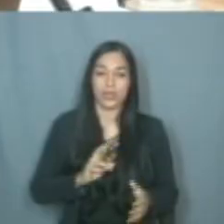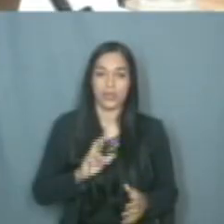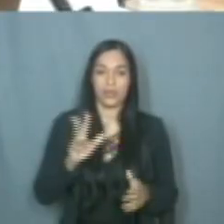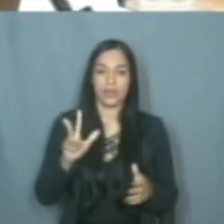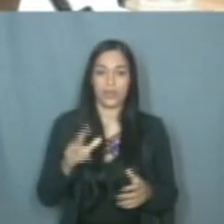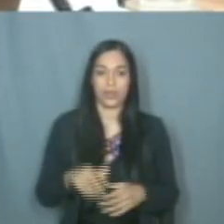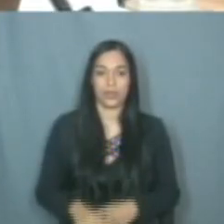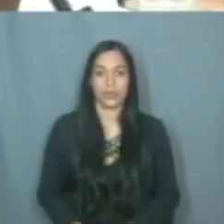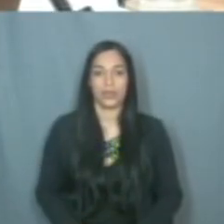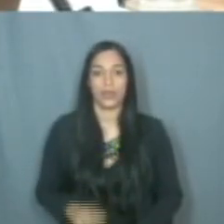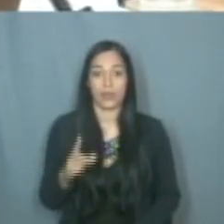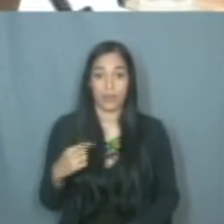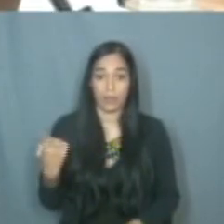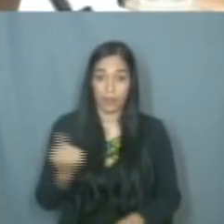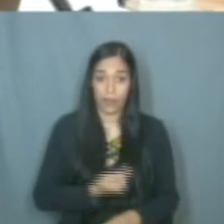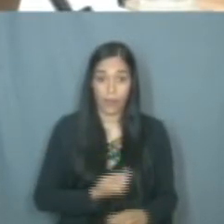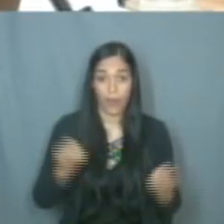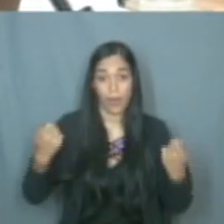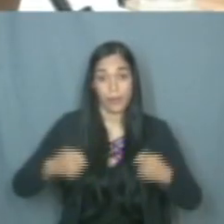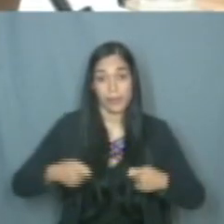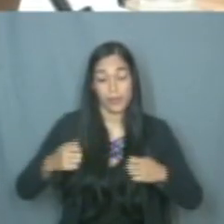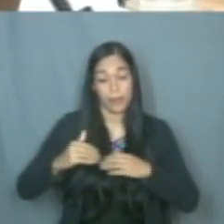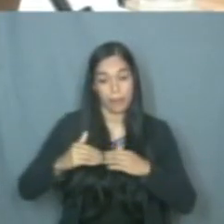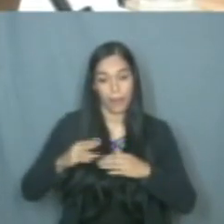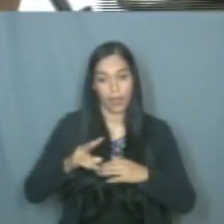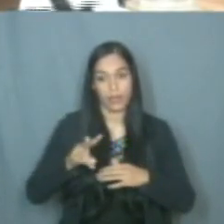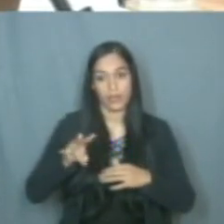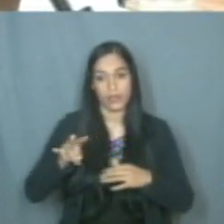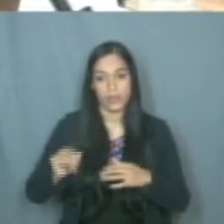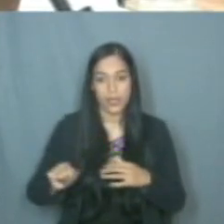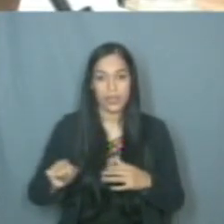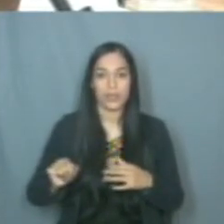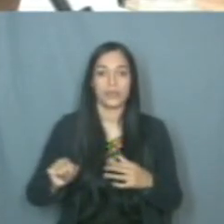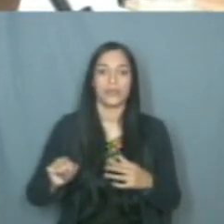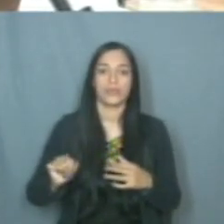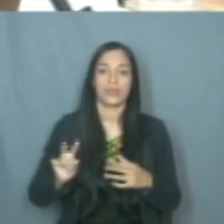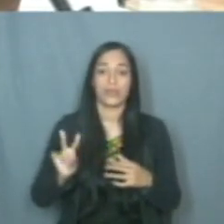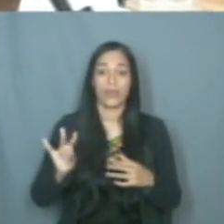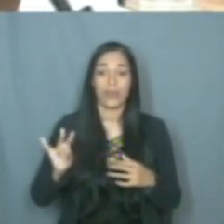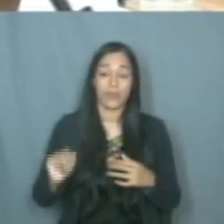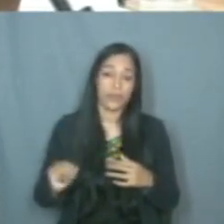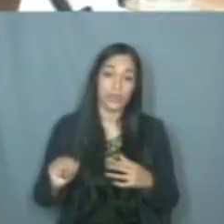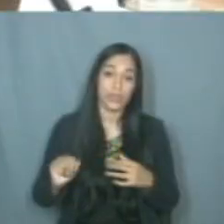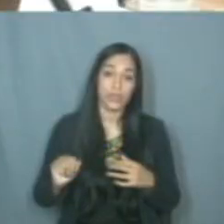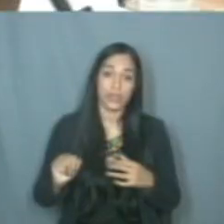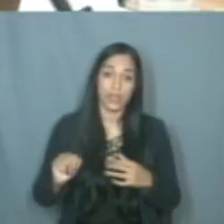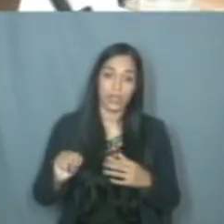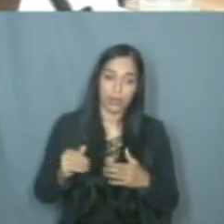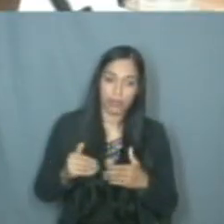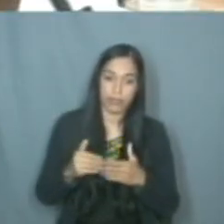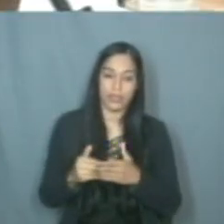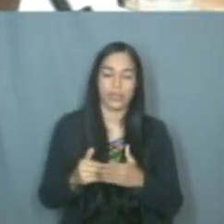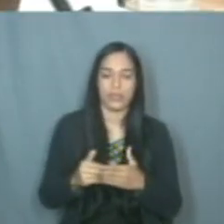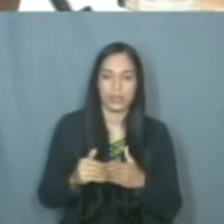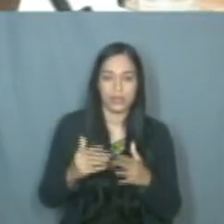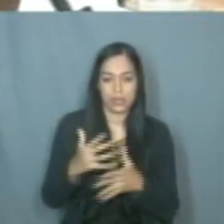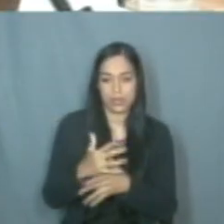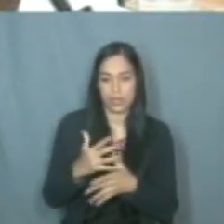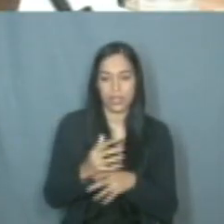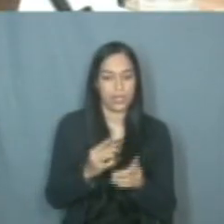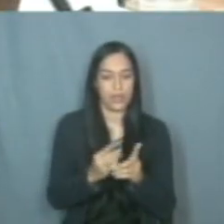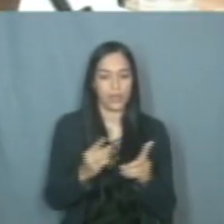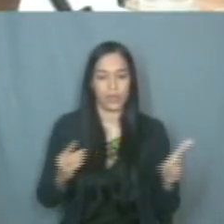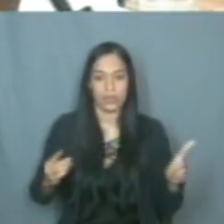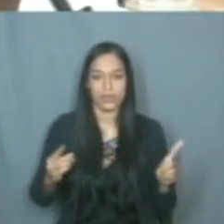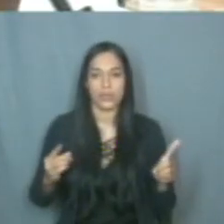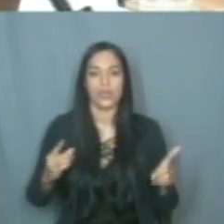dessa. A gente precisa de mais vias de fato e vias que não passem perto da cidade, vias que passem longe